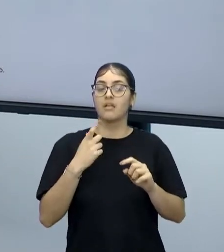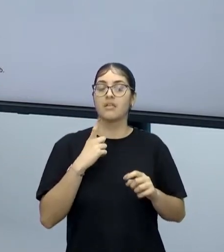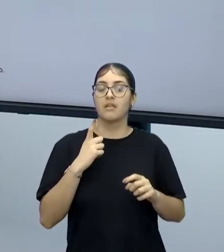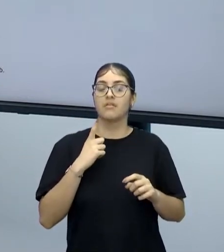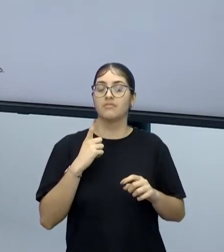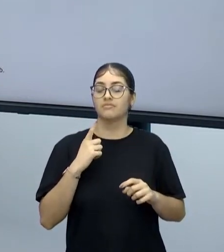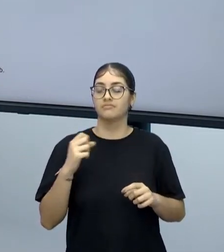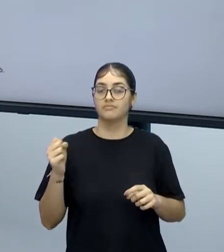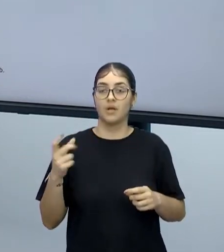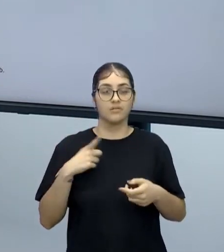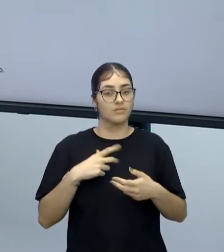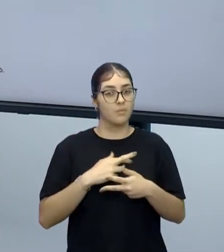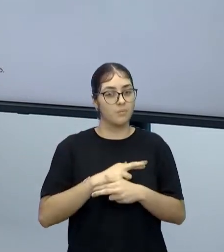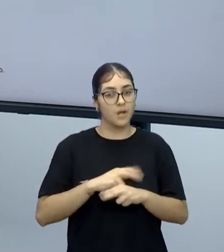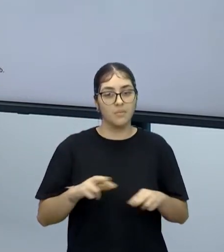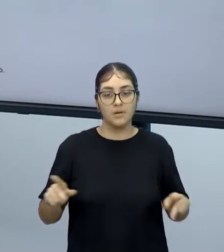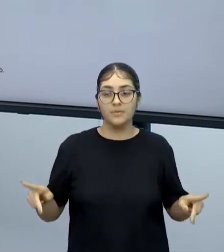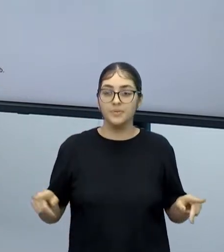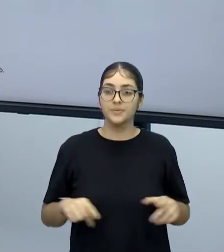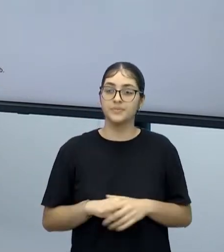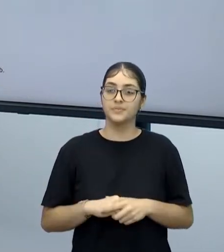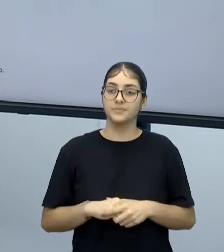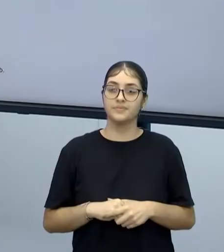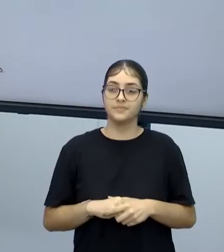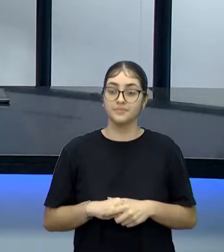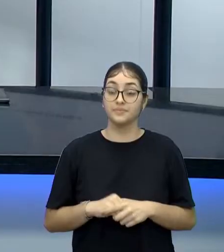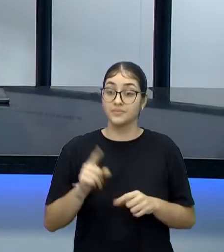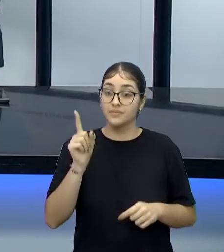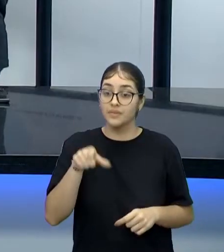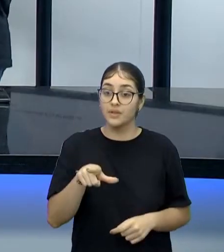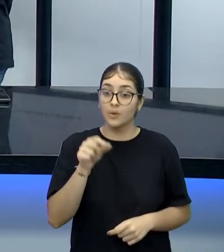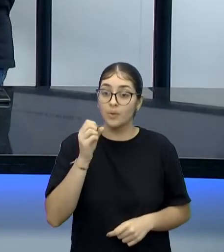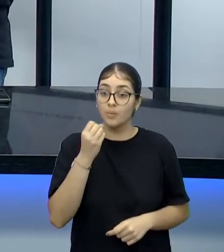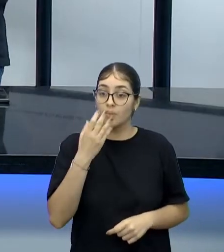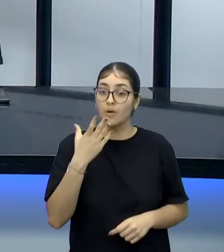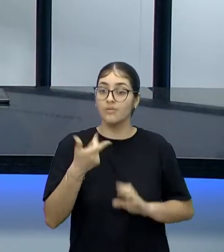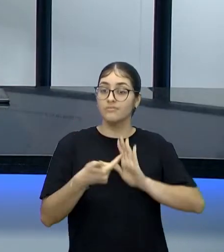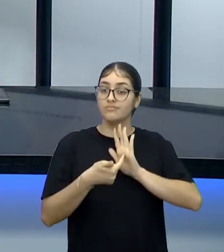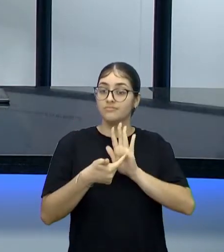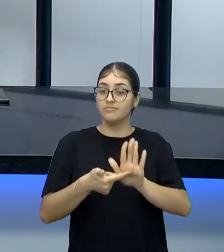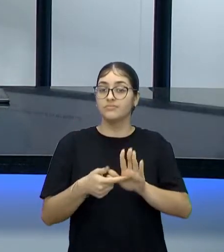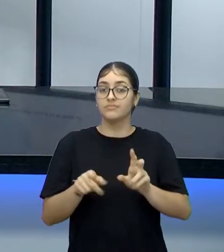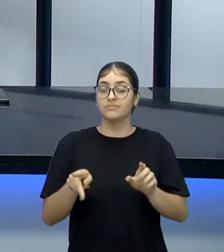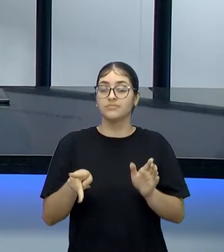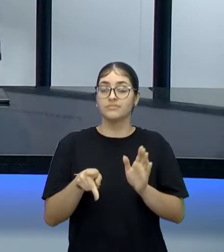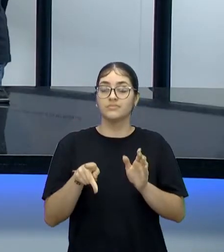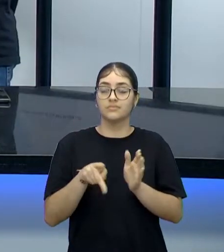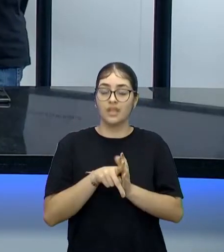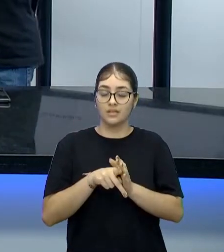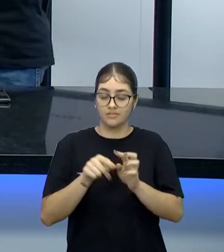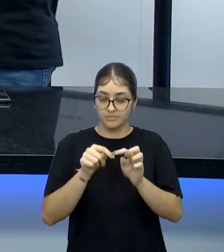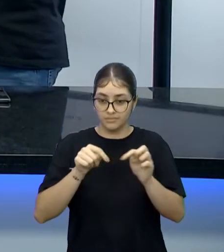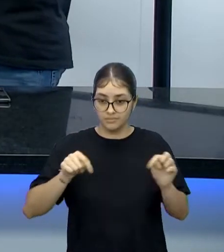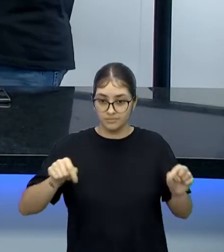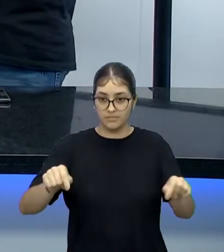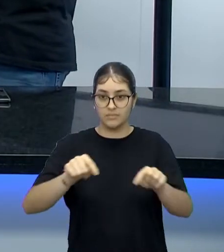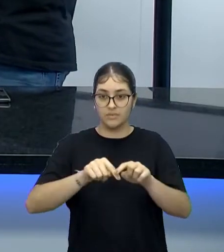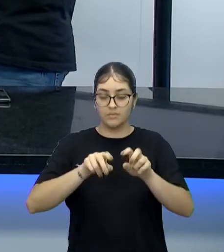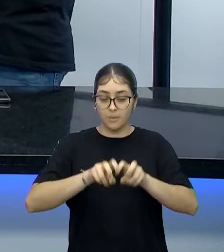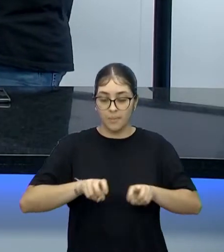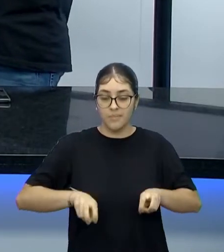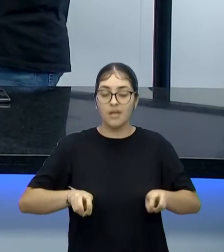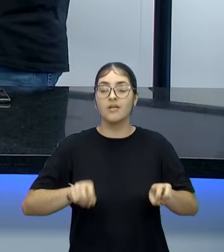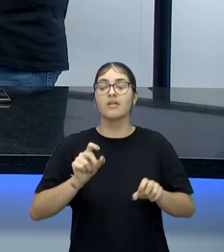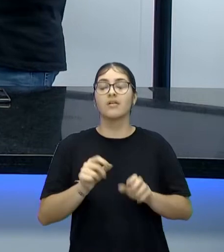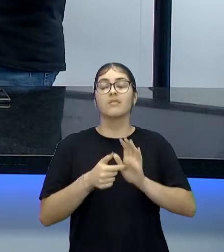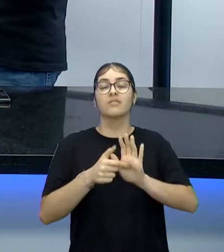essa programação inteirinha. Inclusive, é até uma opção bacana para apresentar na sala de aula, para falar sobre a linguagem blocos.